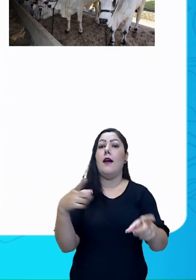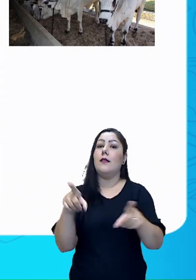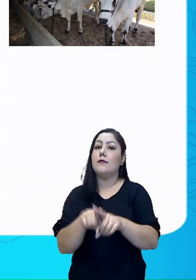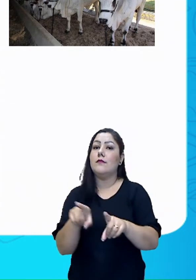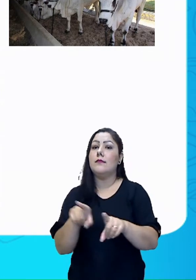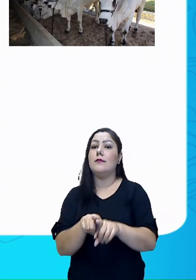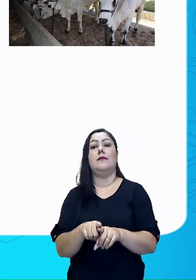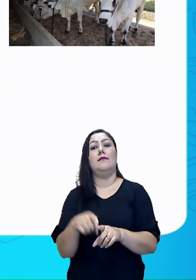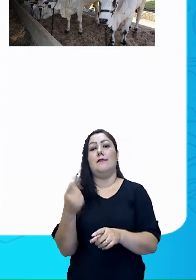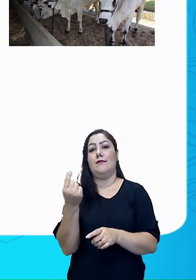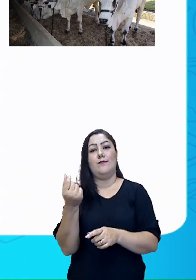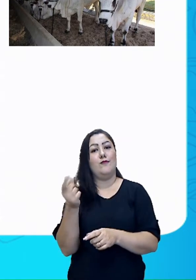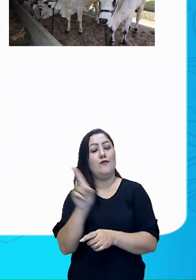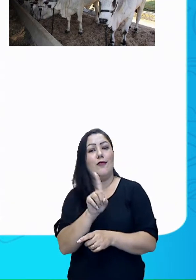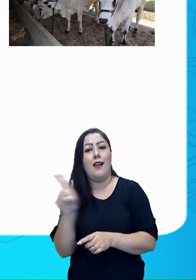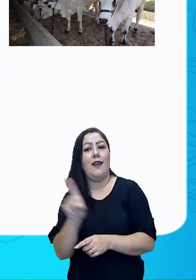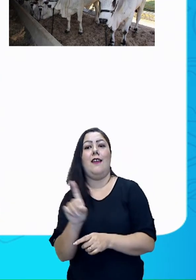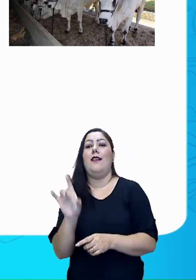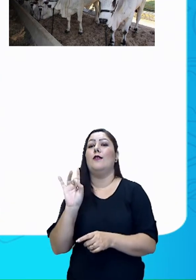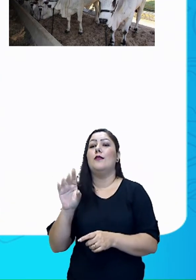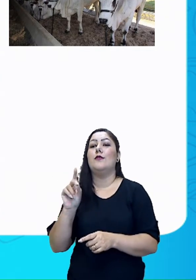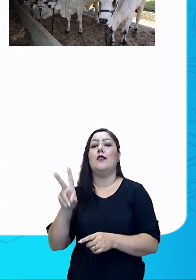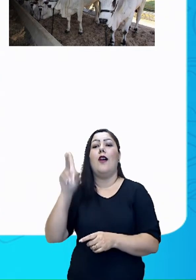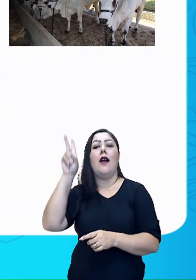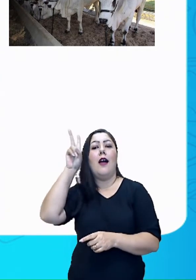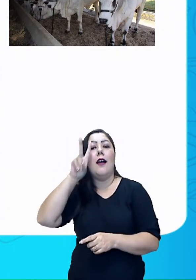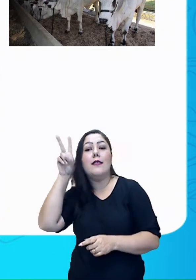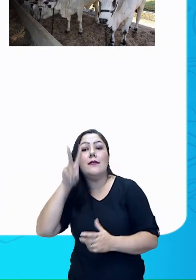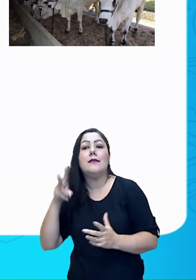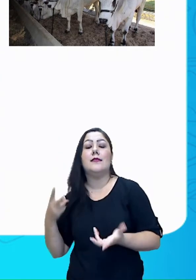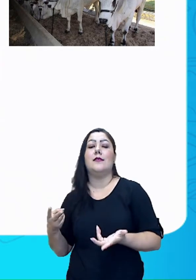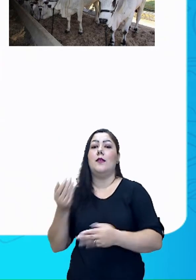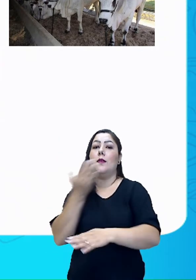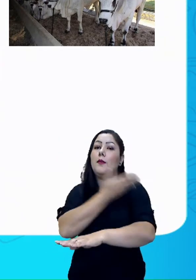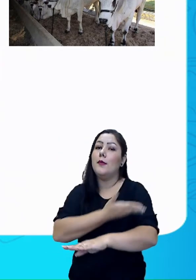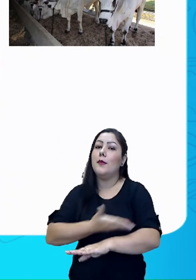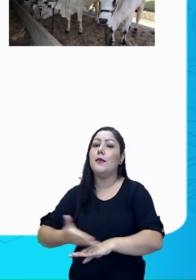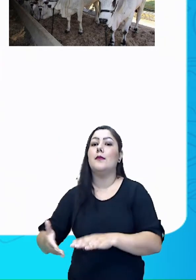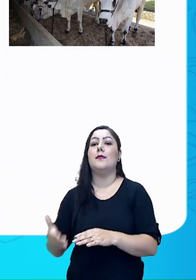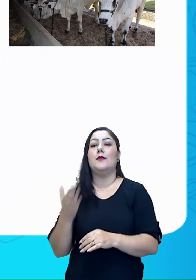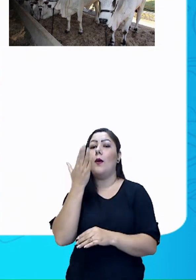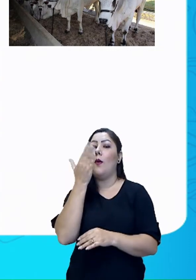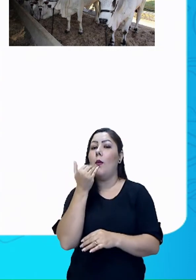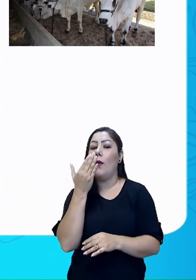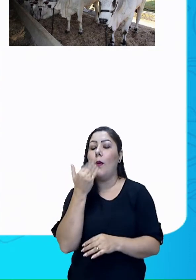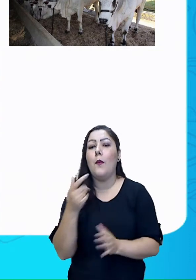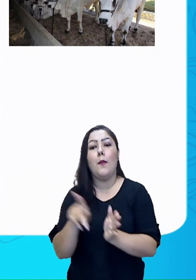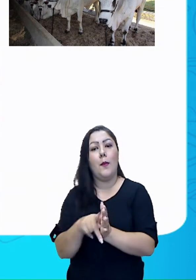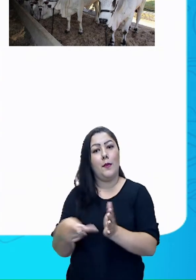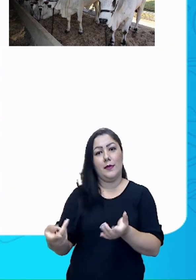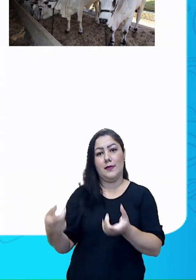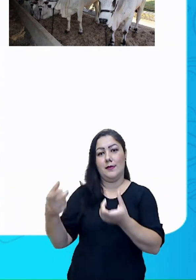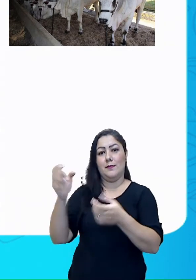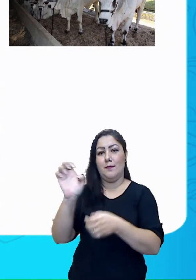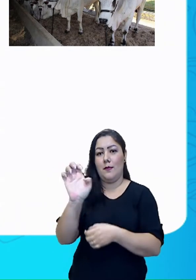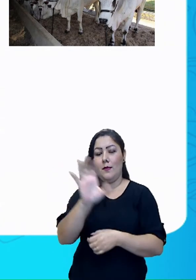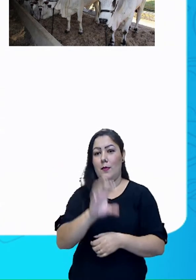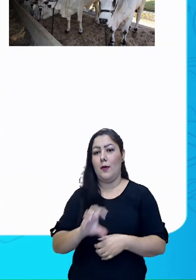contam a história de um povo por meio de seus costumes, comidas típicas,